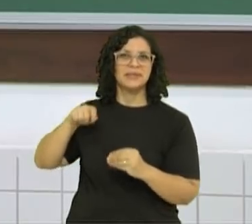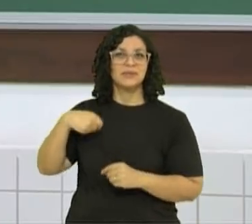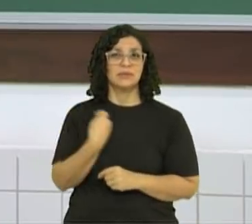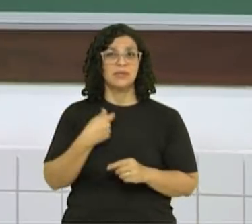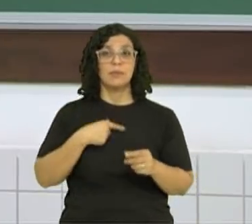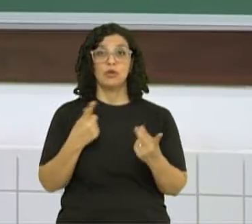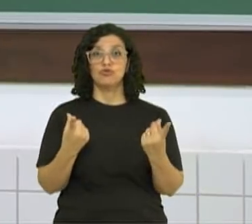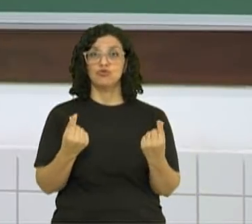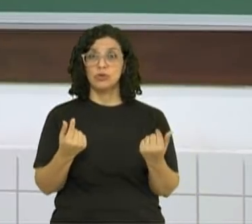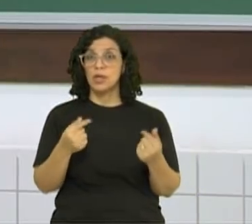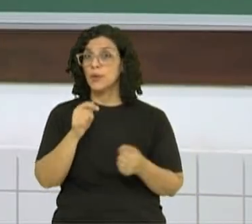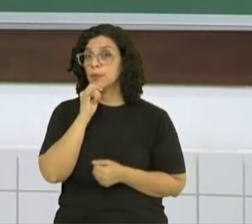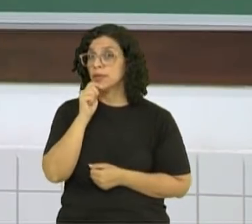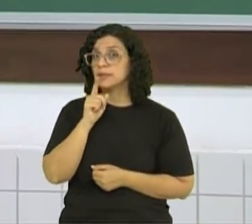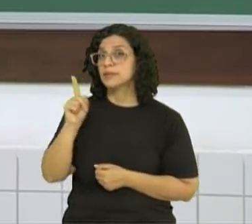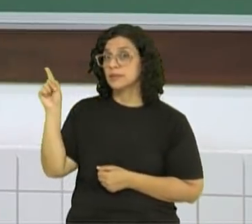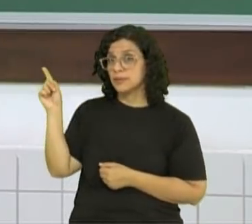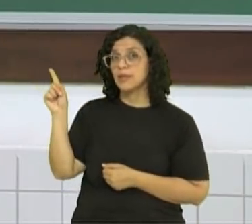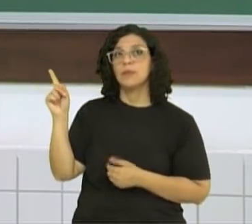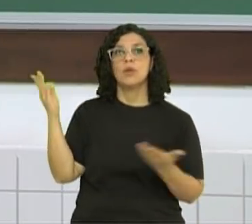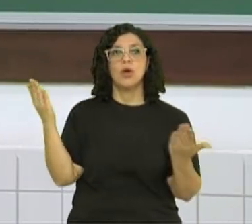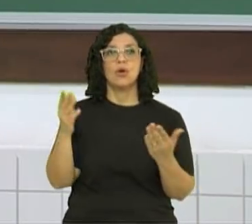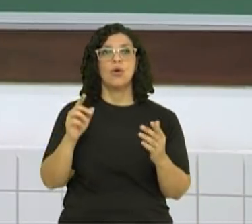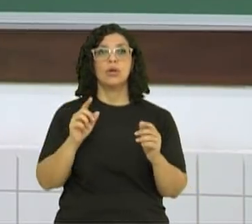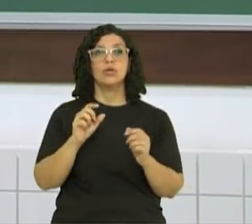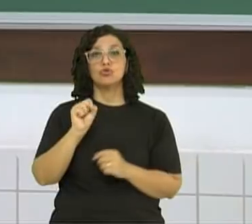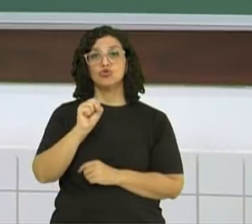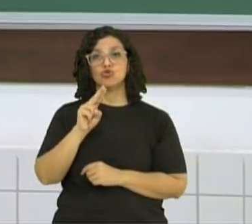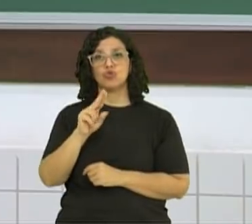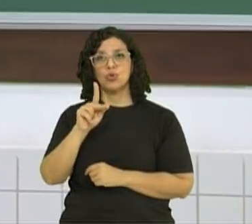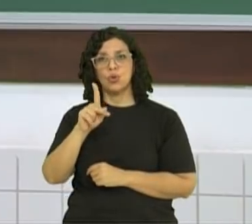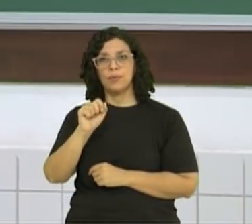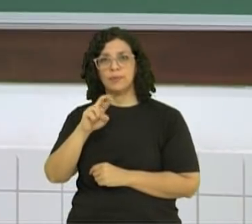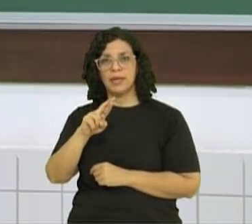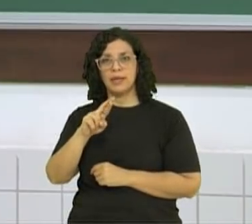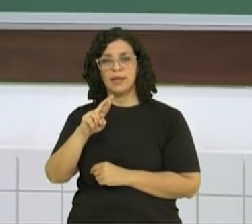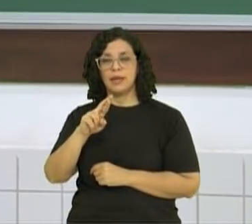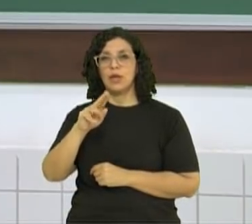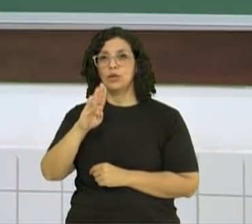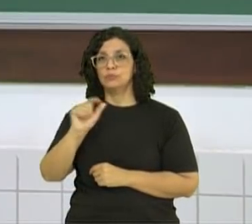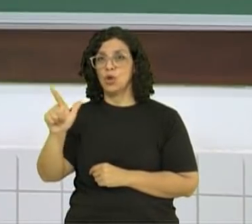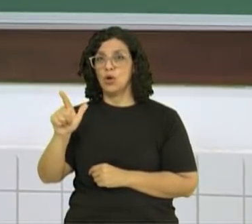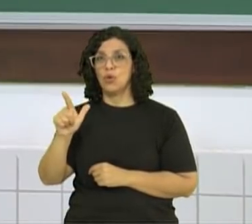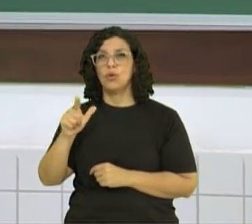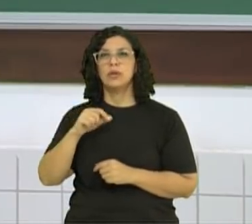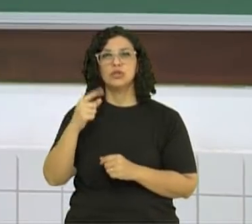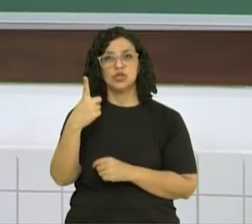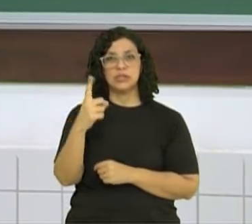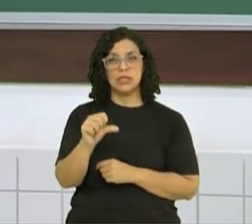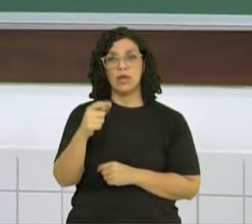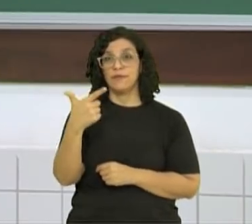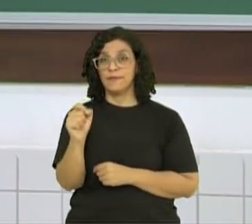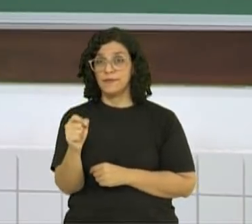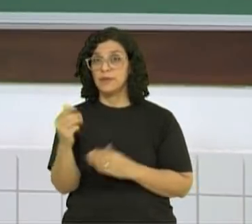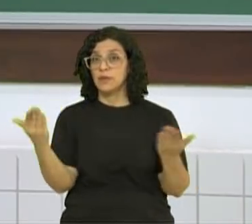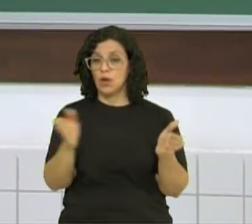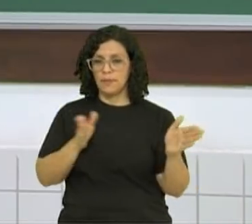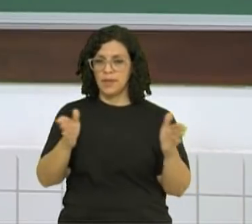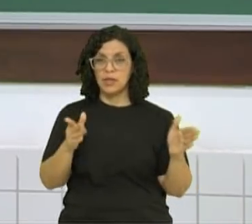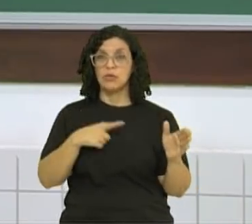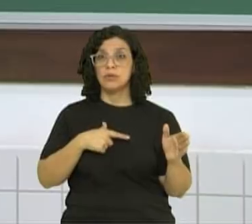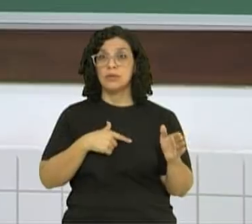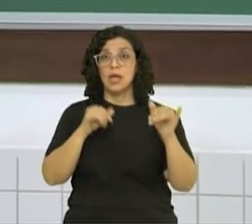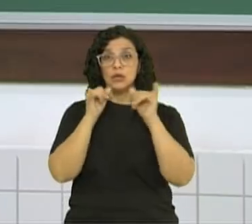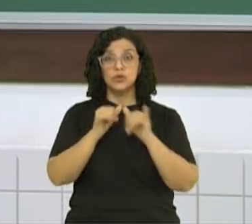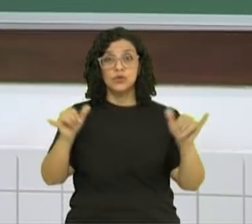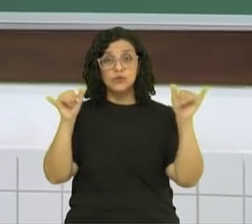questão financeira, por exemplo, aqui na final do Super Bowl, que é a final do futebol americano, temporada 19-20, o